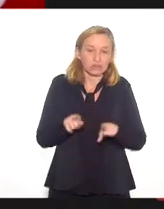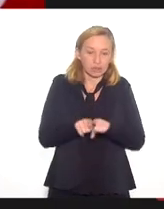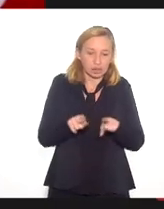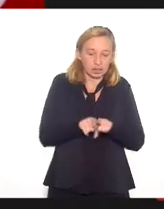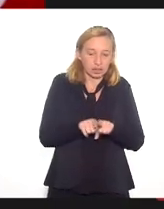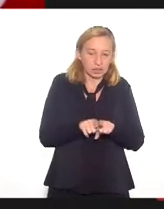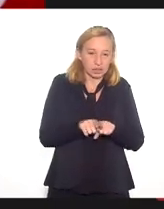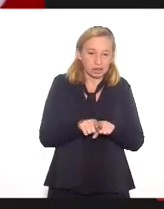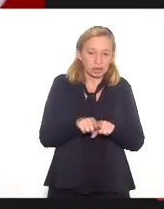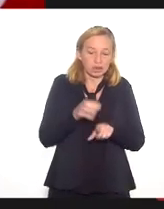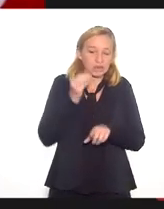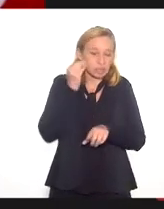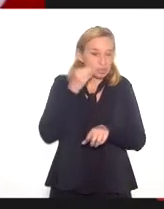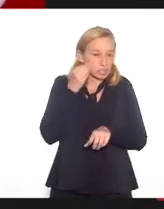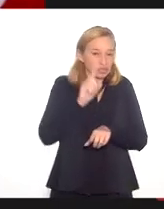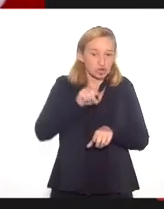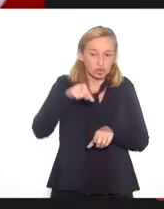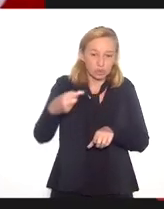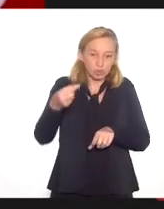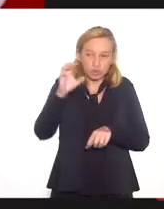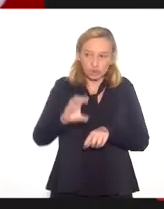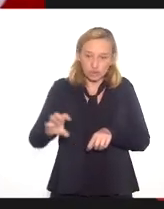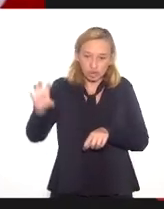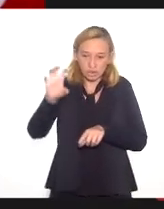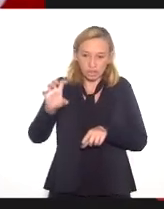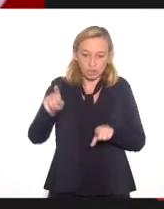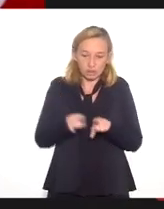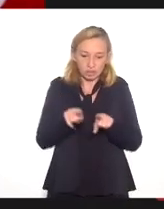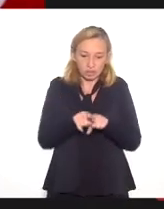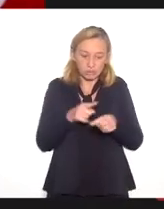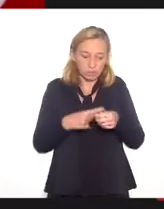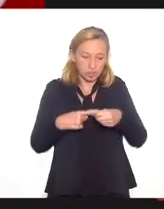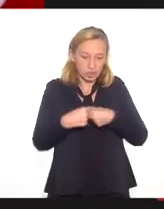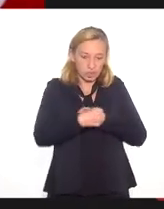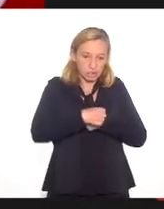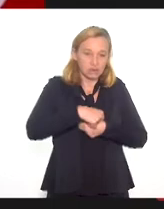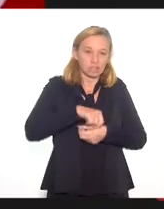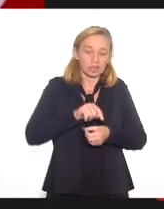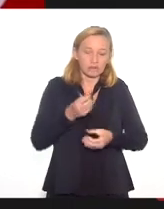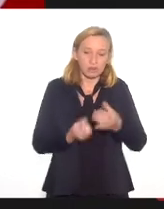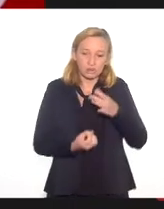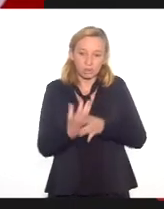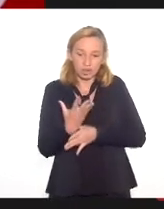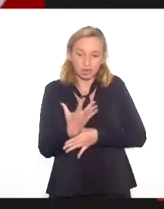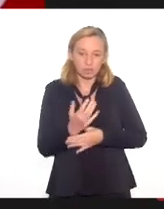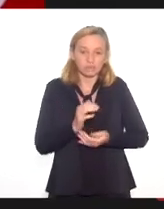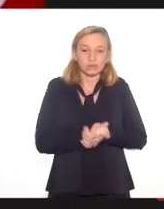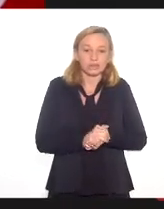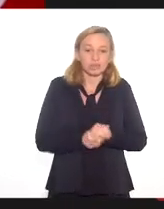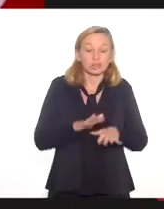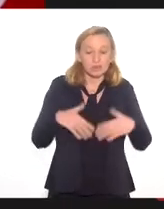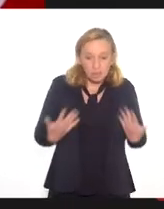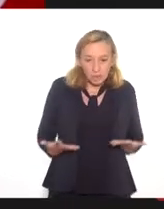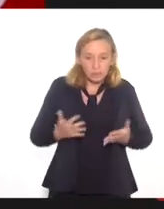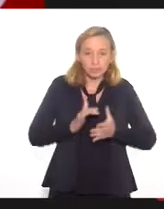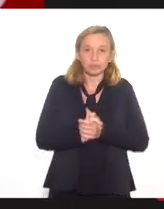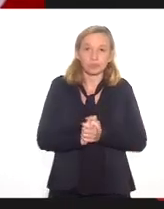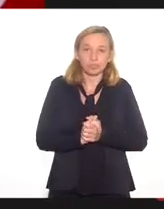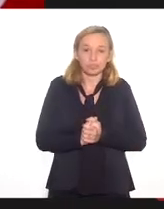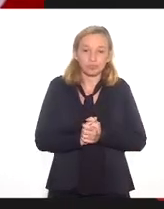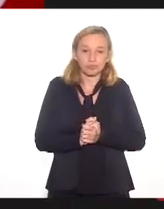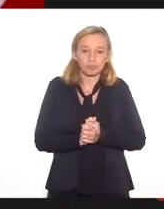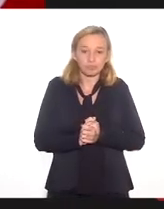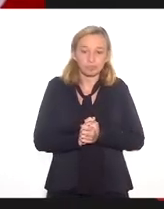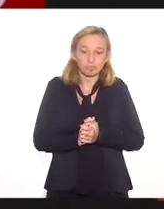trazendo experiência né de outros estados de outros municípios que vem se construindo né então e